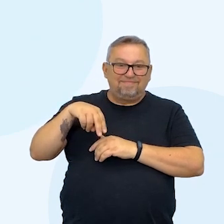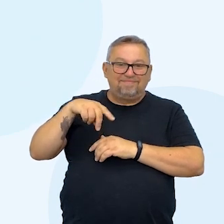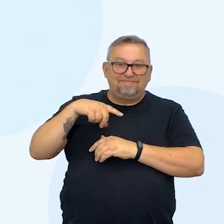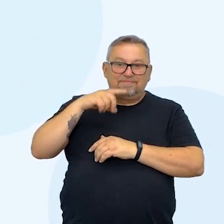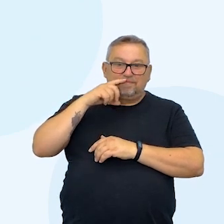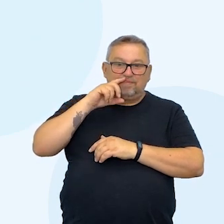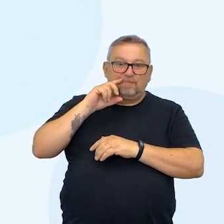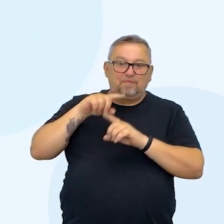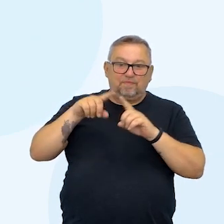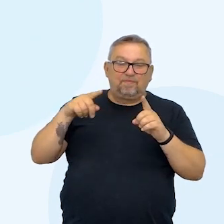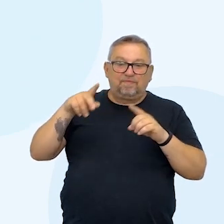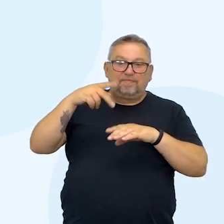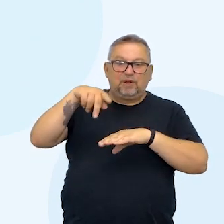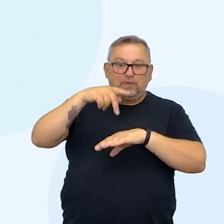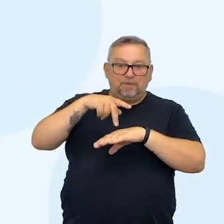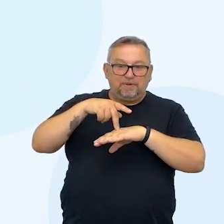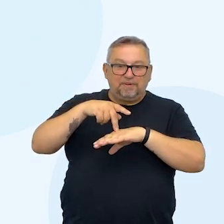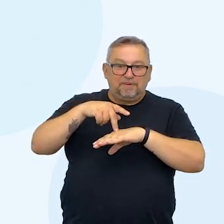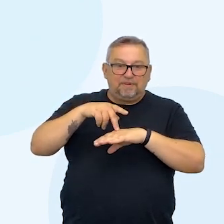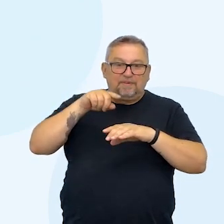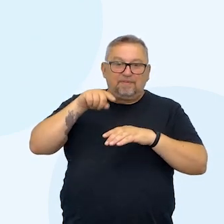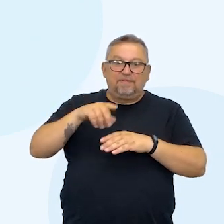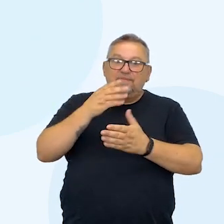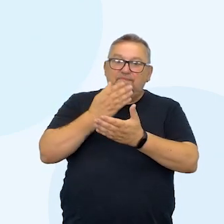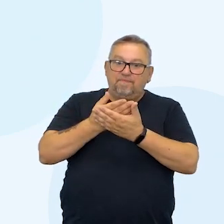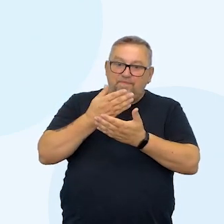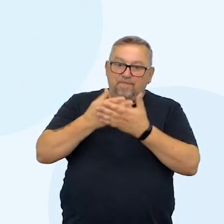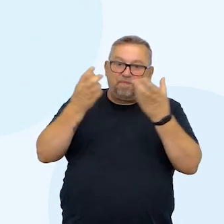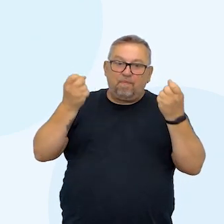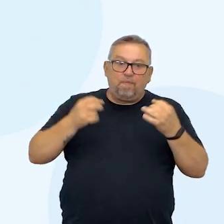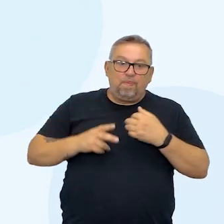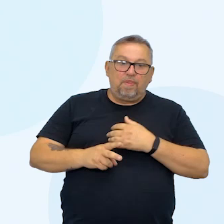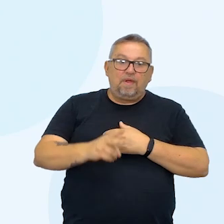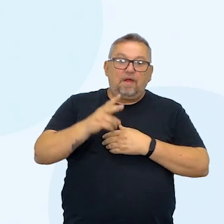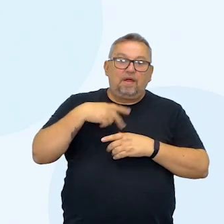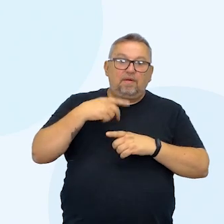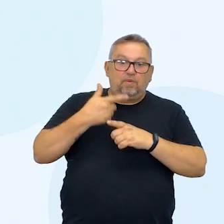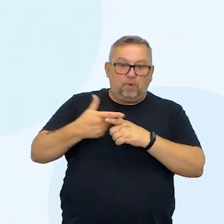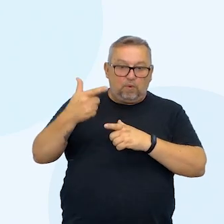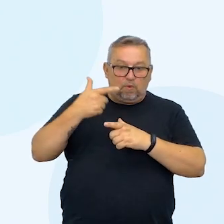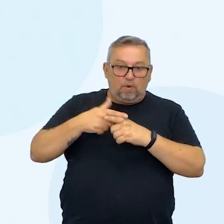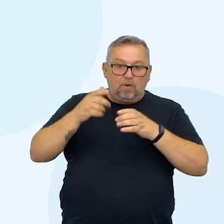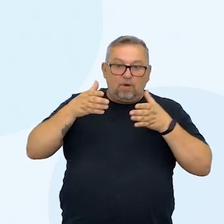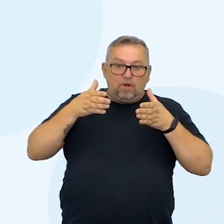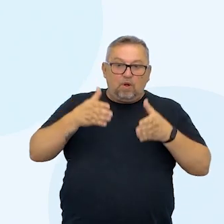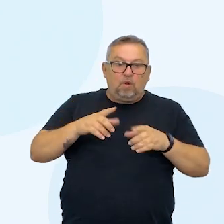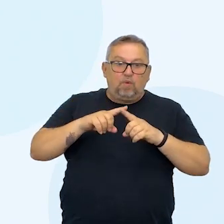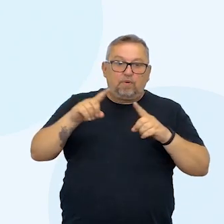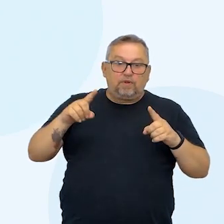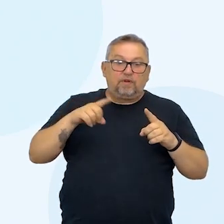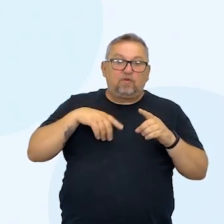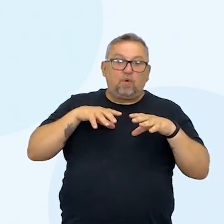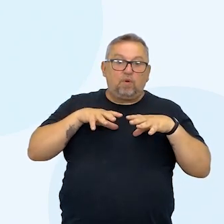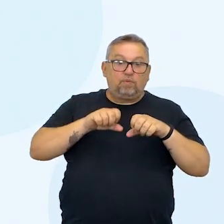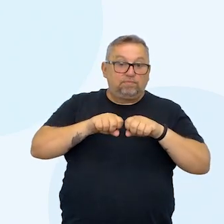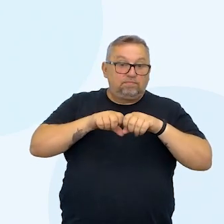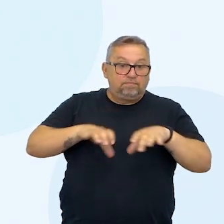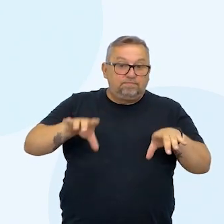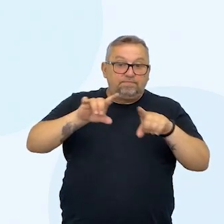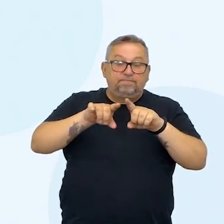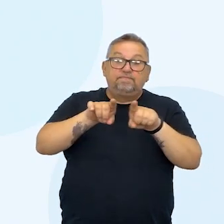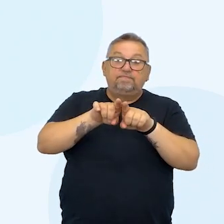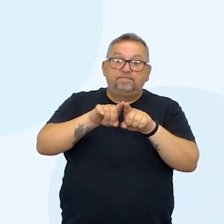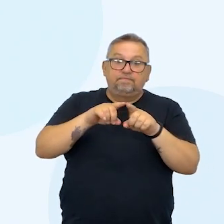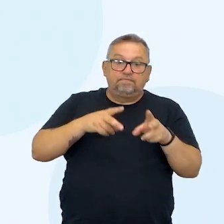país antilhano, né? Nesta aula daremos continuidade a esta problematização com a abordagem do processo de